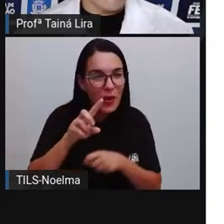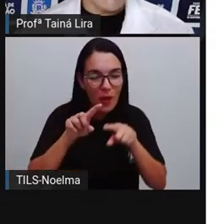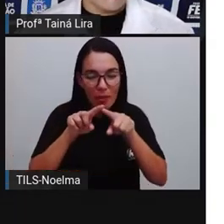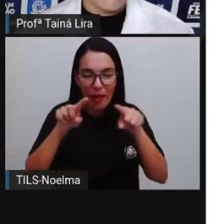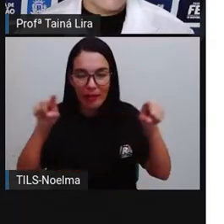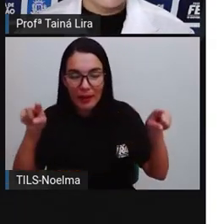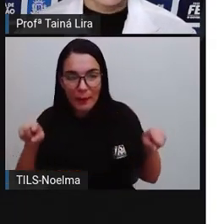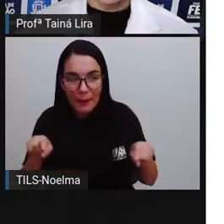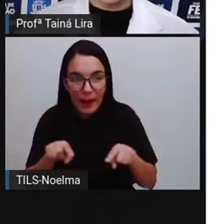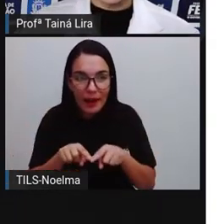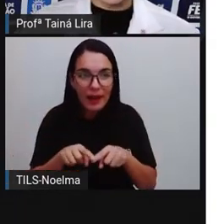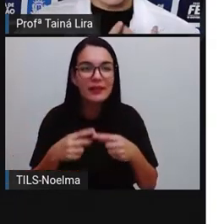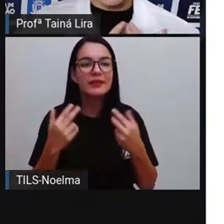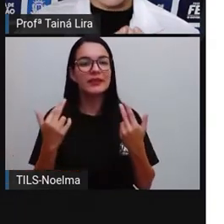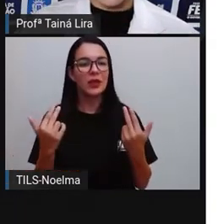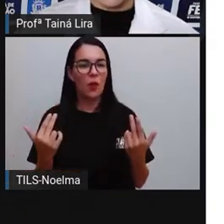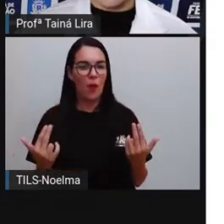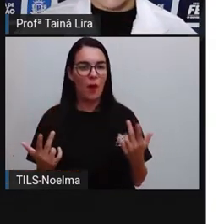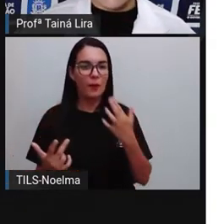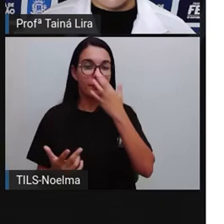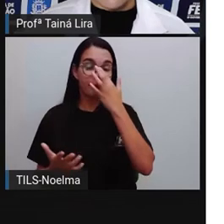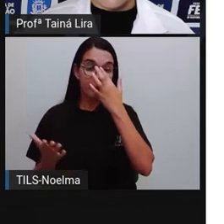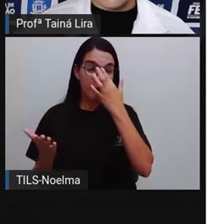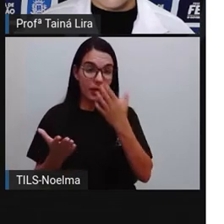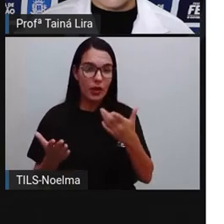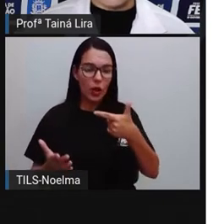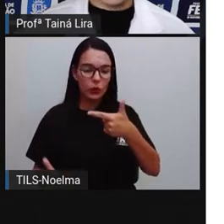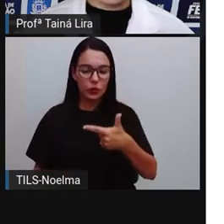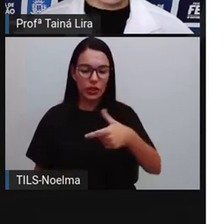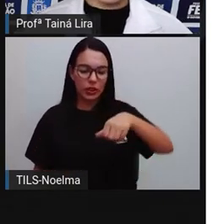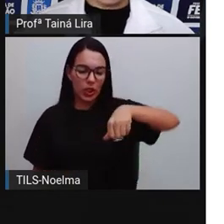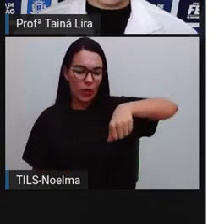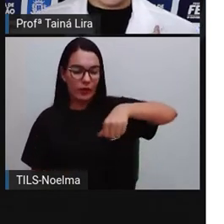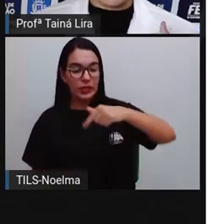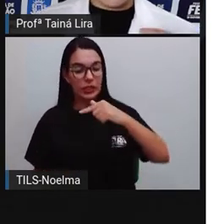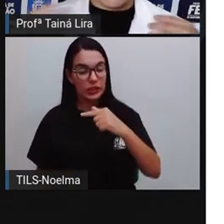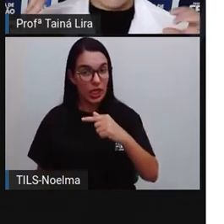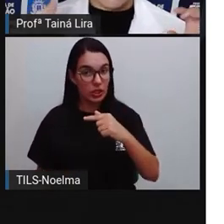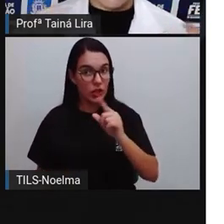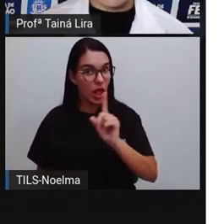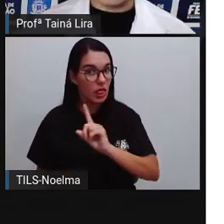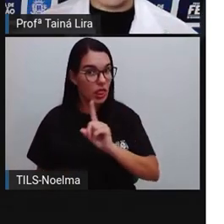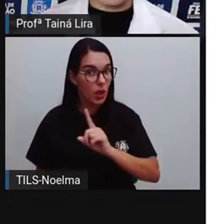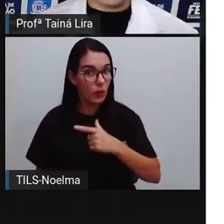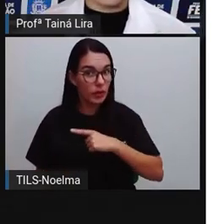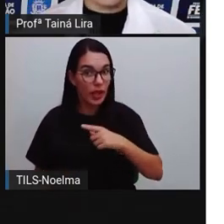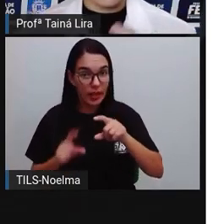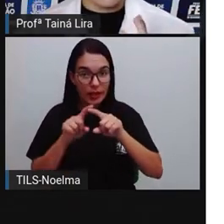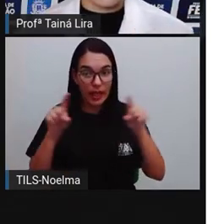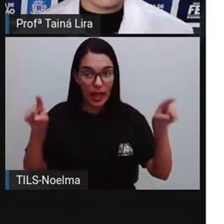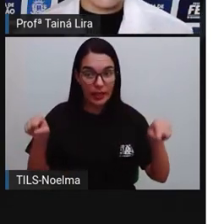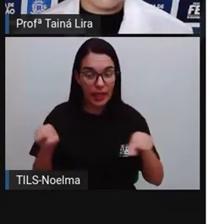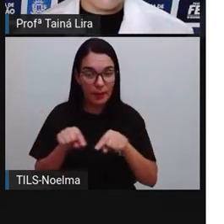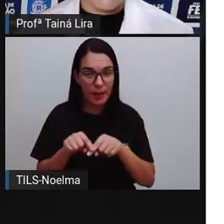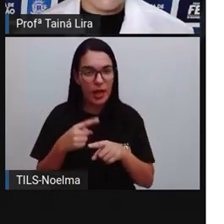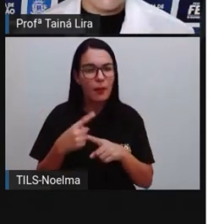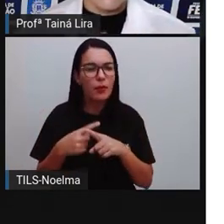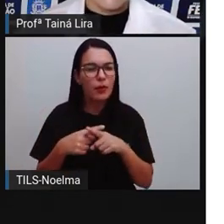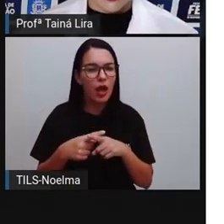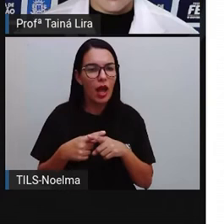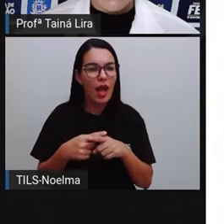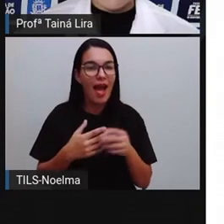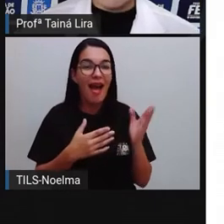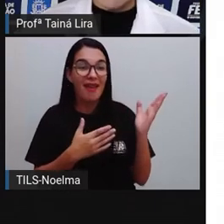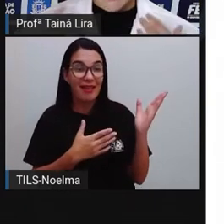lembram o 297 ele não apareceu ali na sequência porque a gente contou de sem